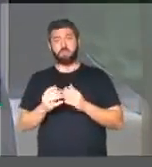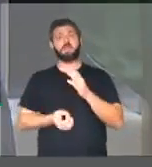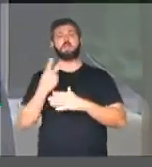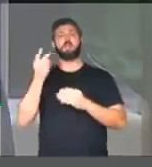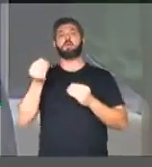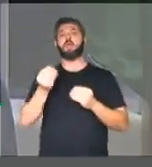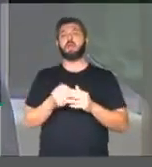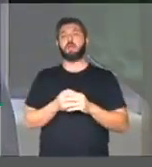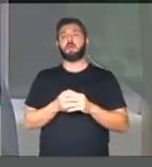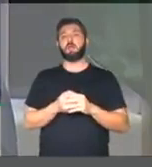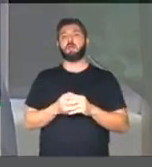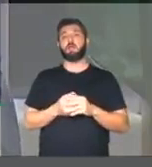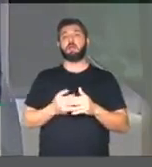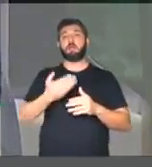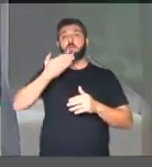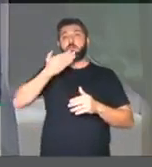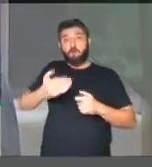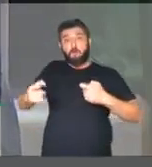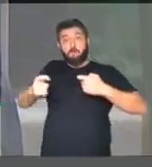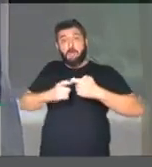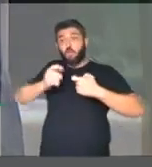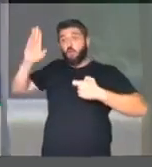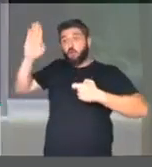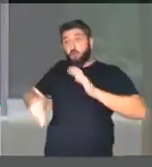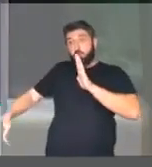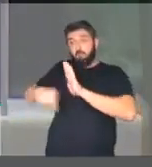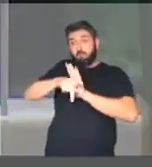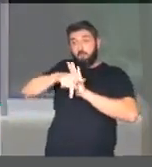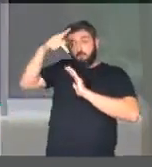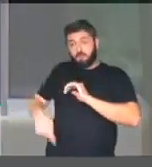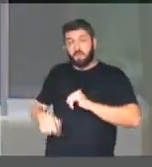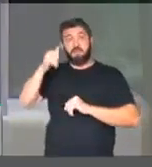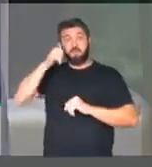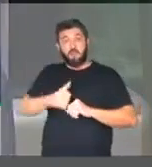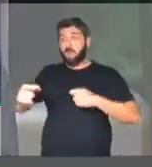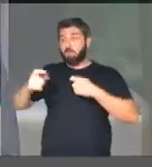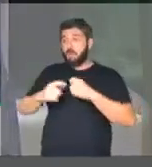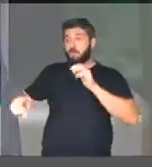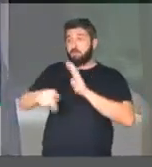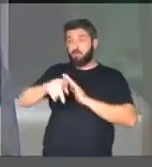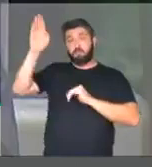criado para médicos brasileiros, para médicas brasileiras.